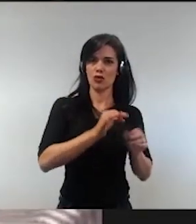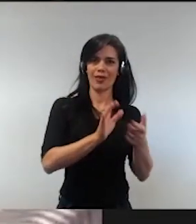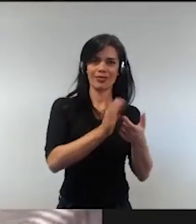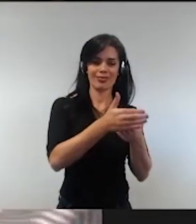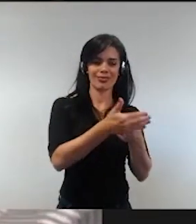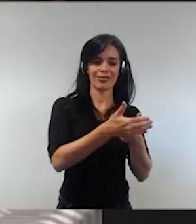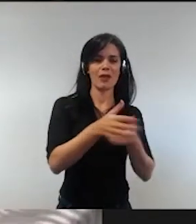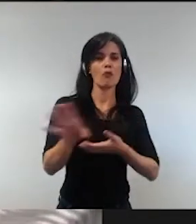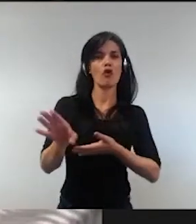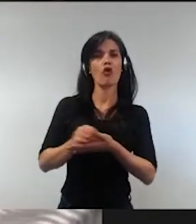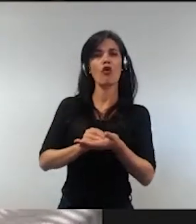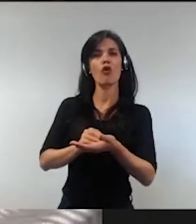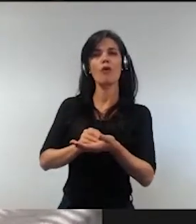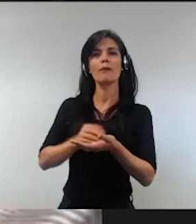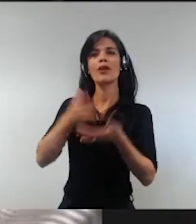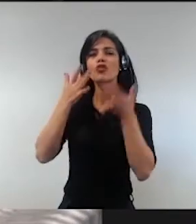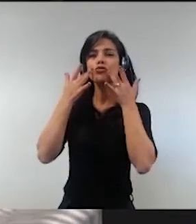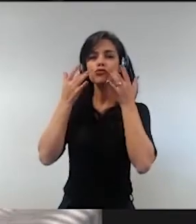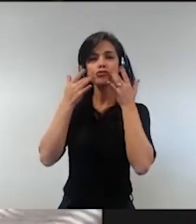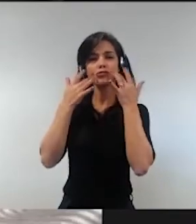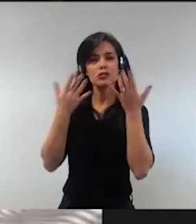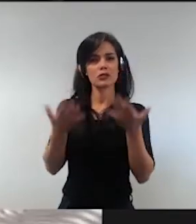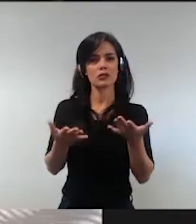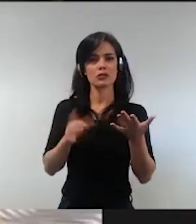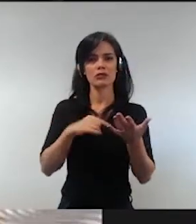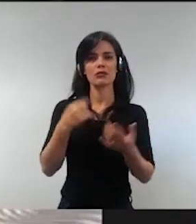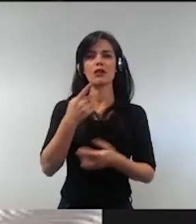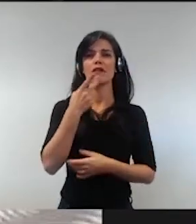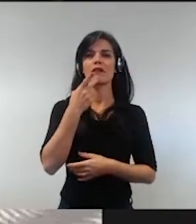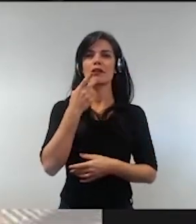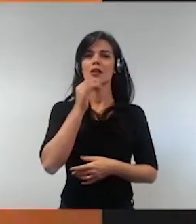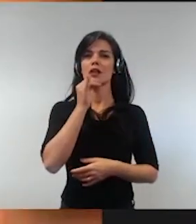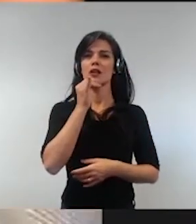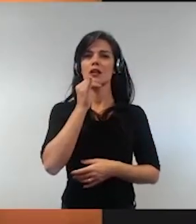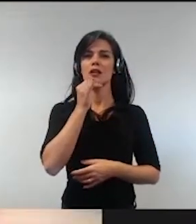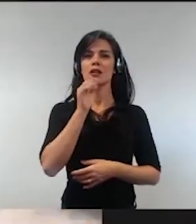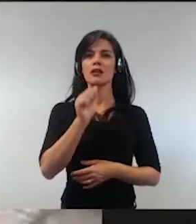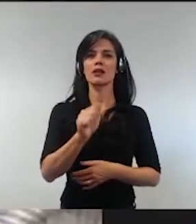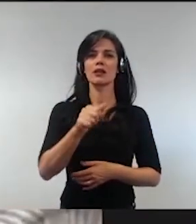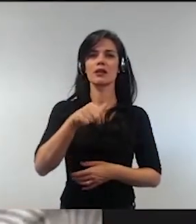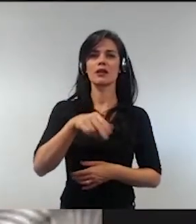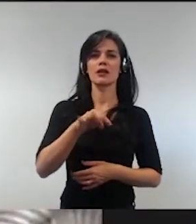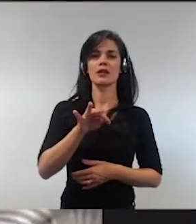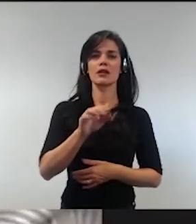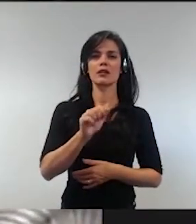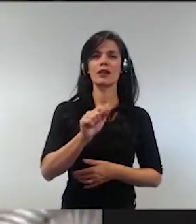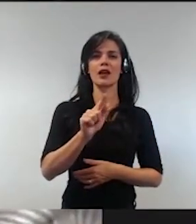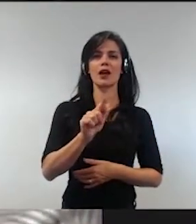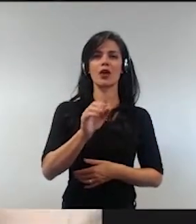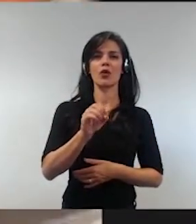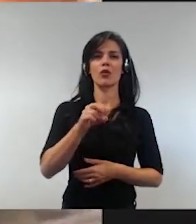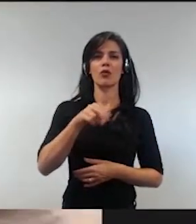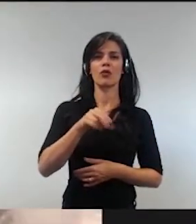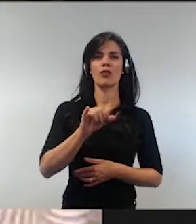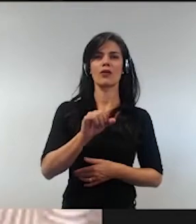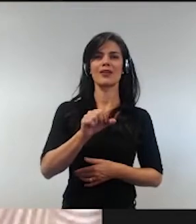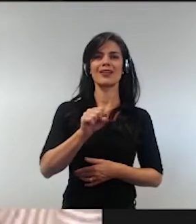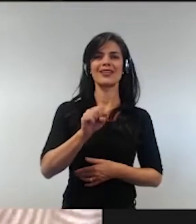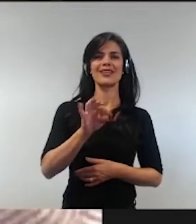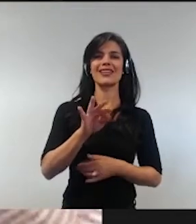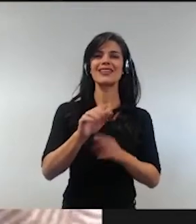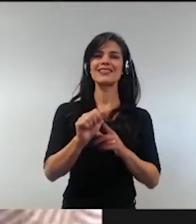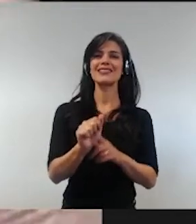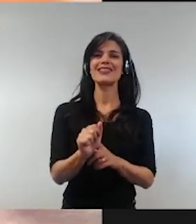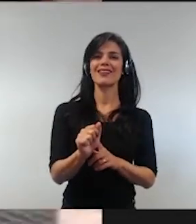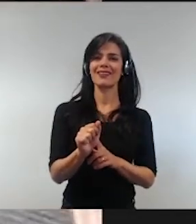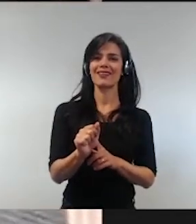campo teatral da antiguidade. Nós falamos, por exemplo, em antagonista, não esquecer que no